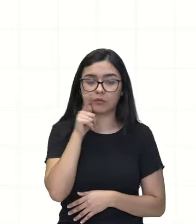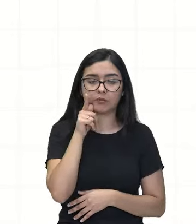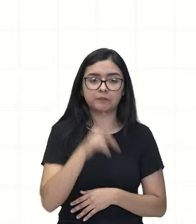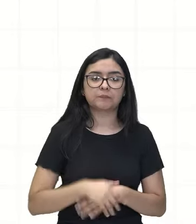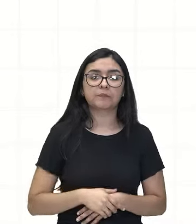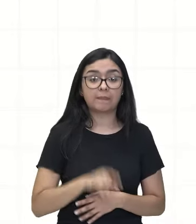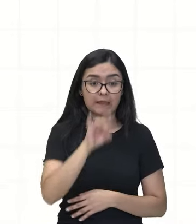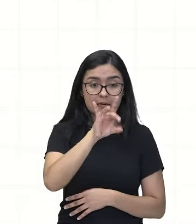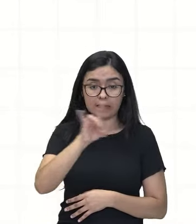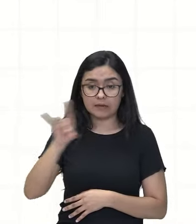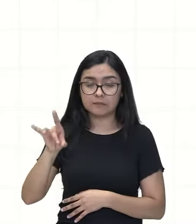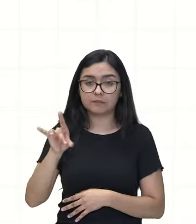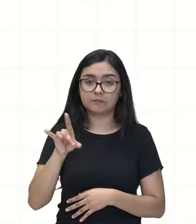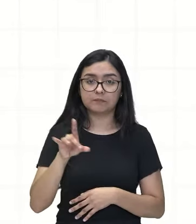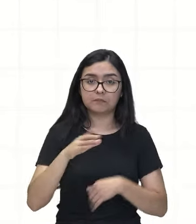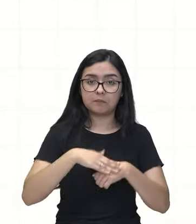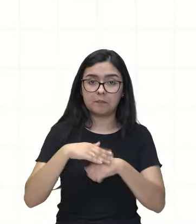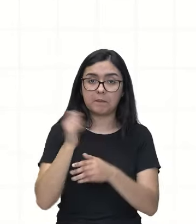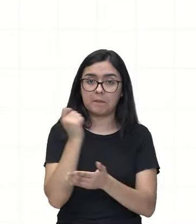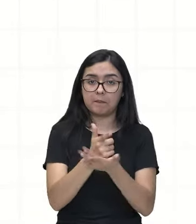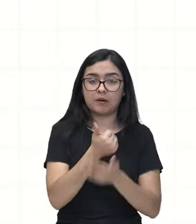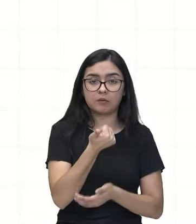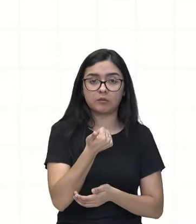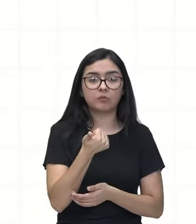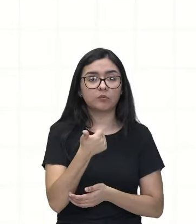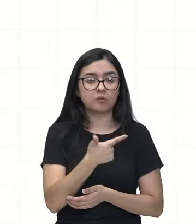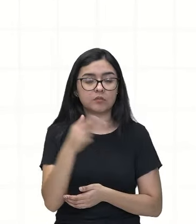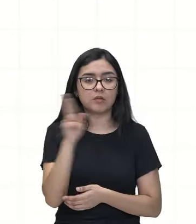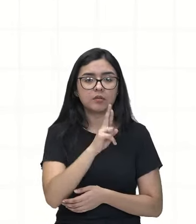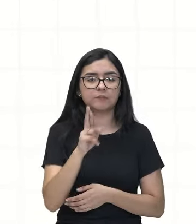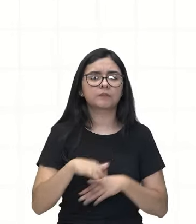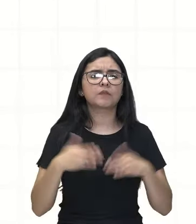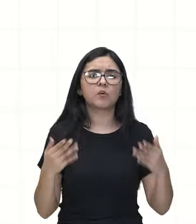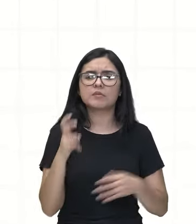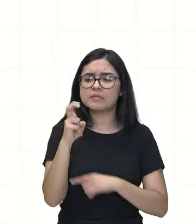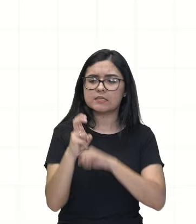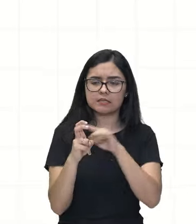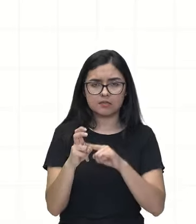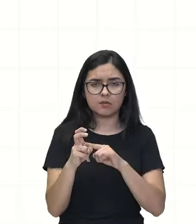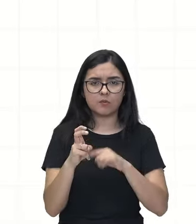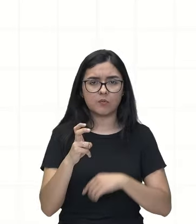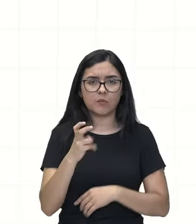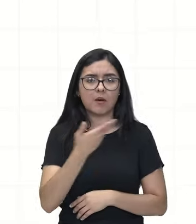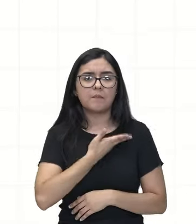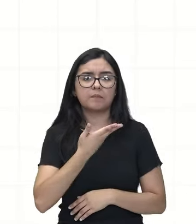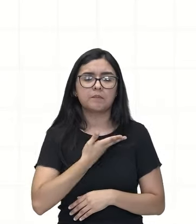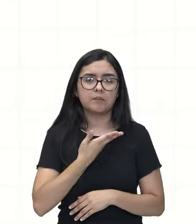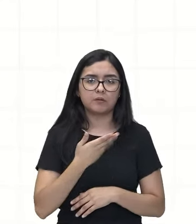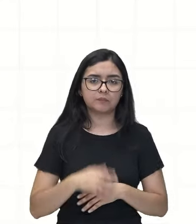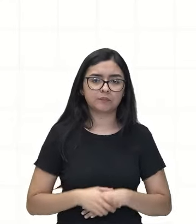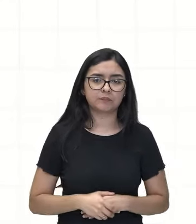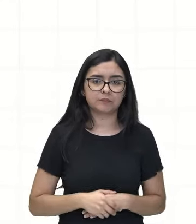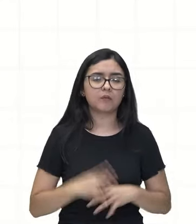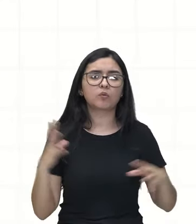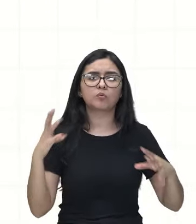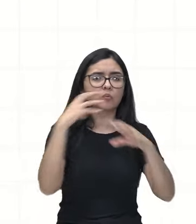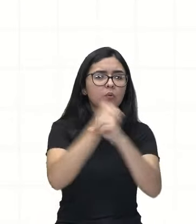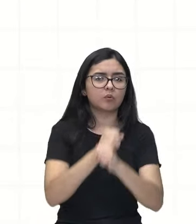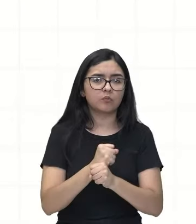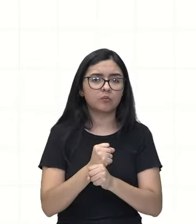pessoa. Se vocês são 5 amigos, quanto custará o lanche para todos? Quer dizer, qual é o